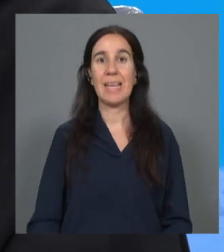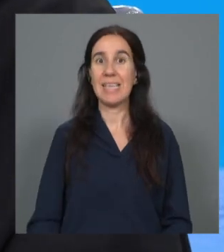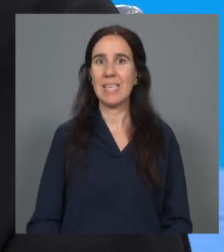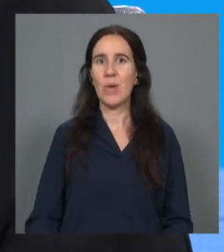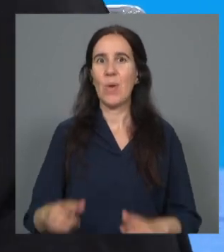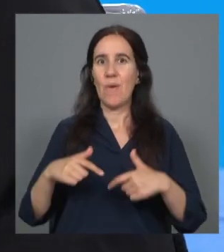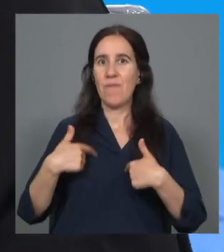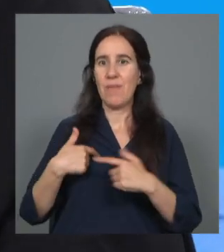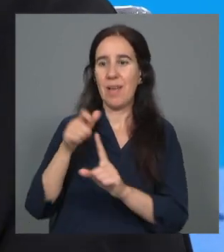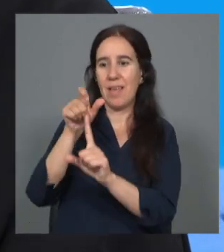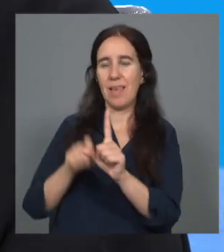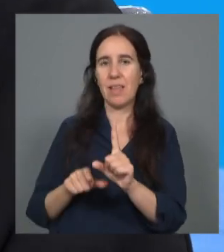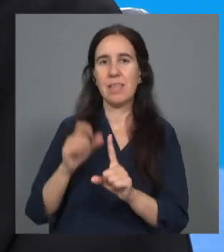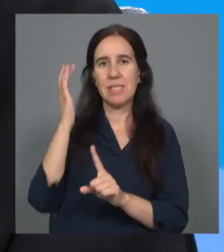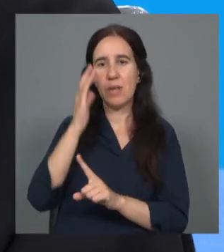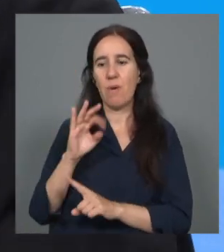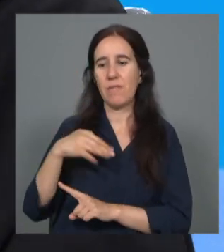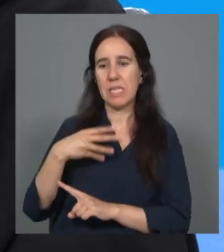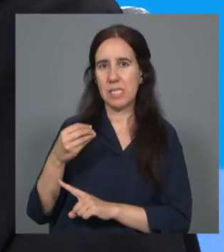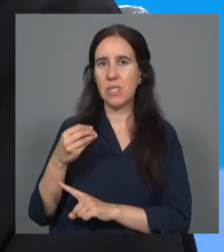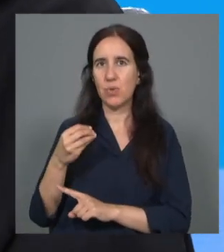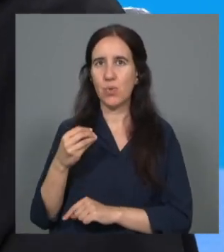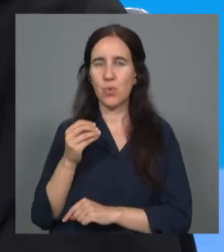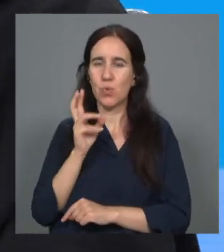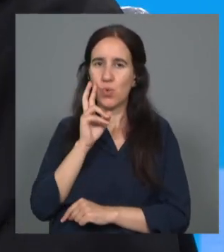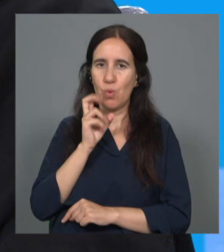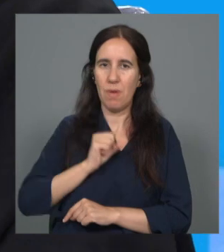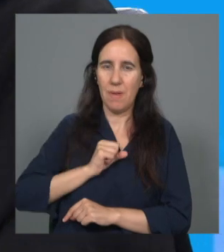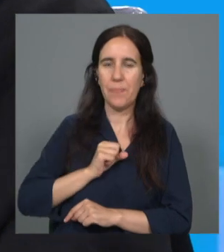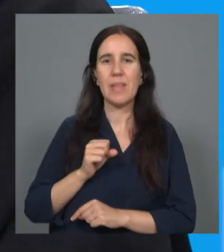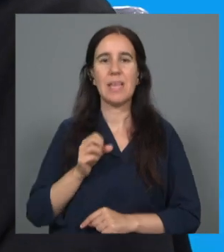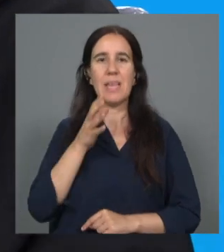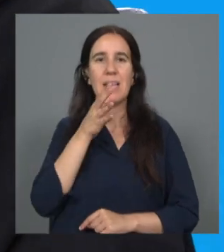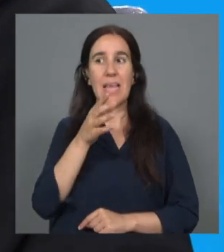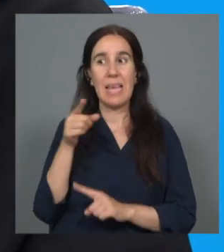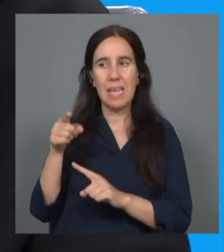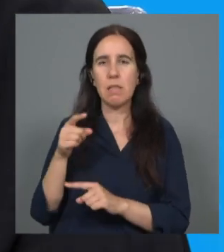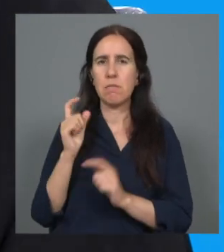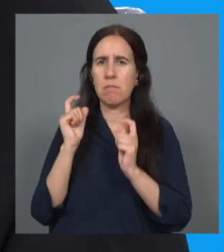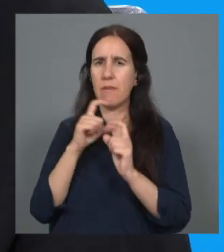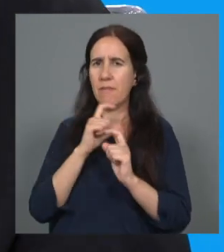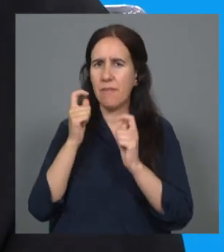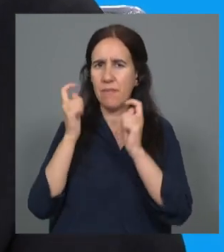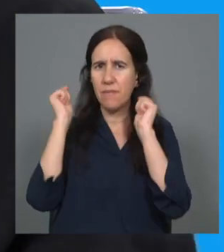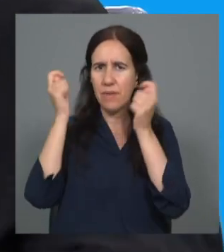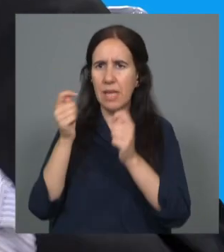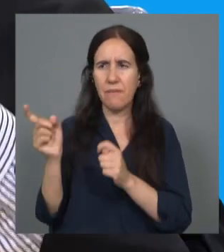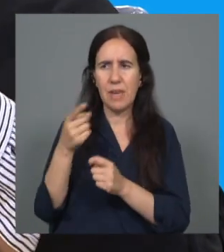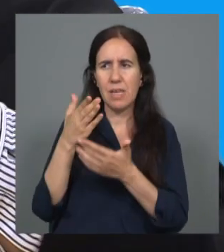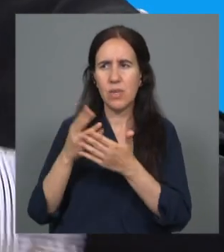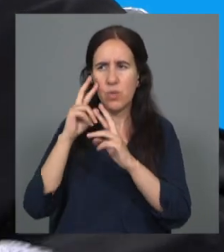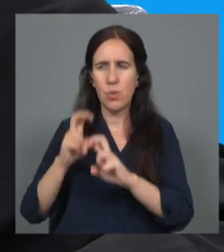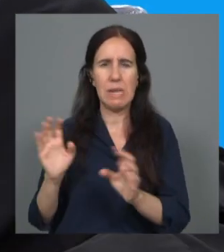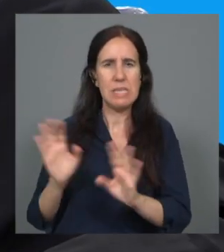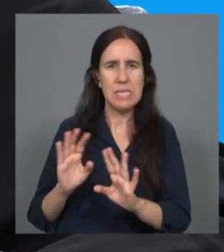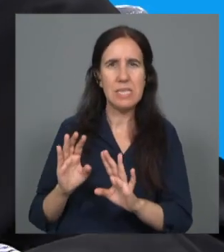não queria, desculpe, ele que não queria que os frades estudassem, porque queria que os frades